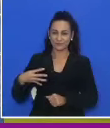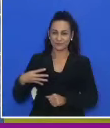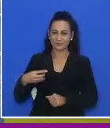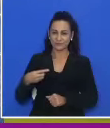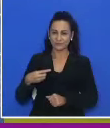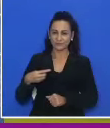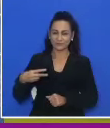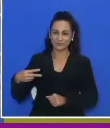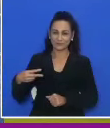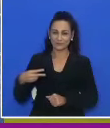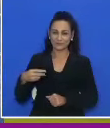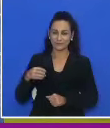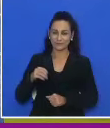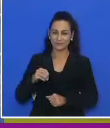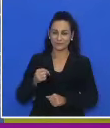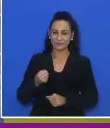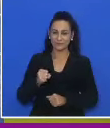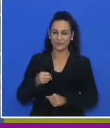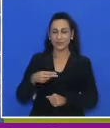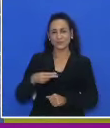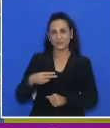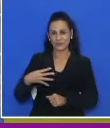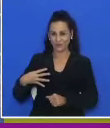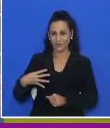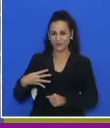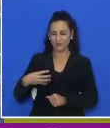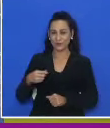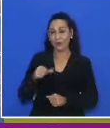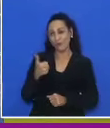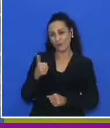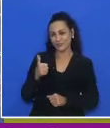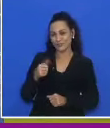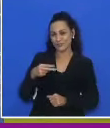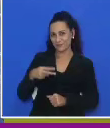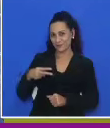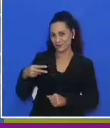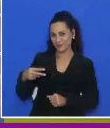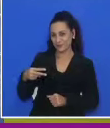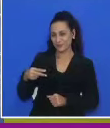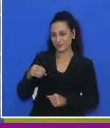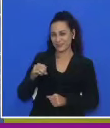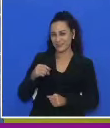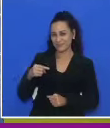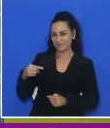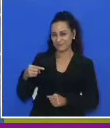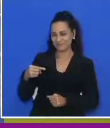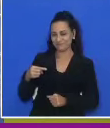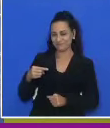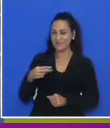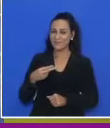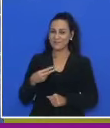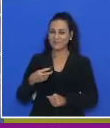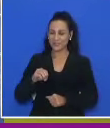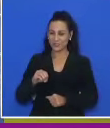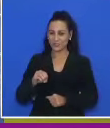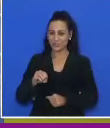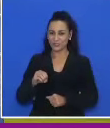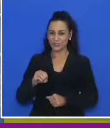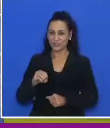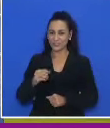14, 12, 08, 24, 11, 22, 01,